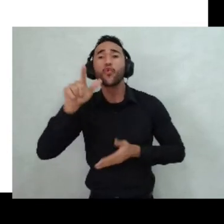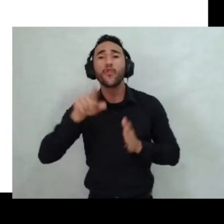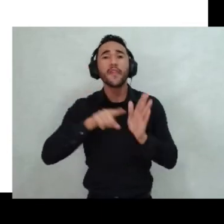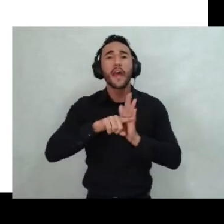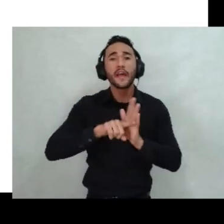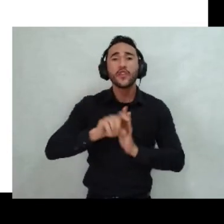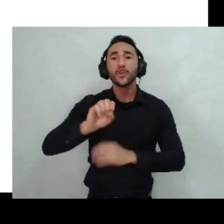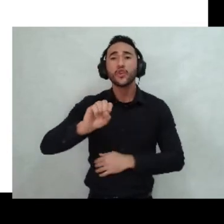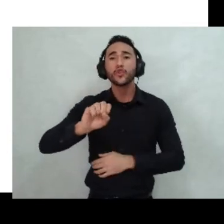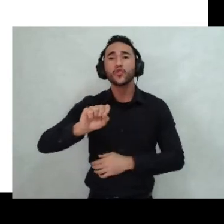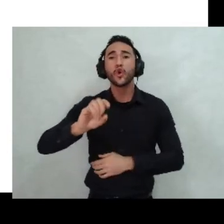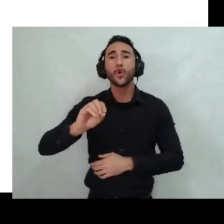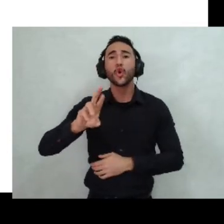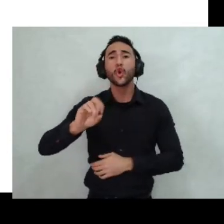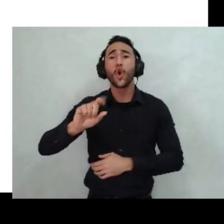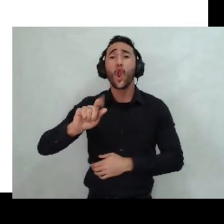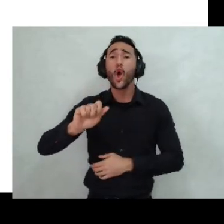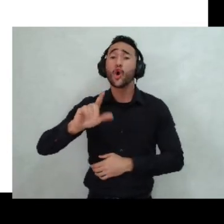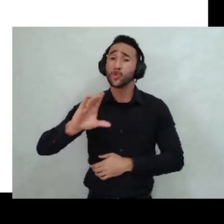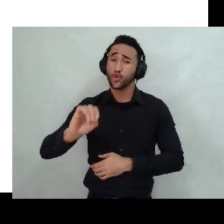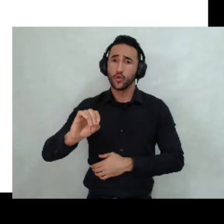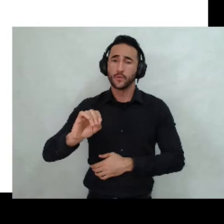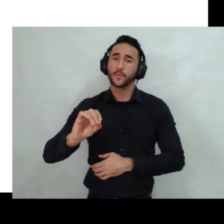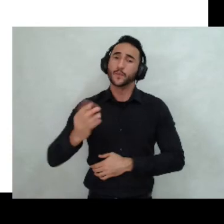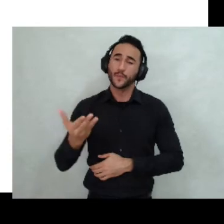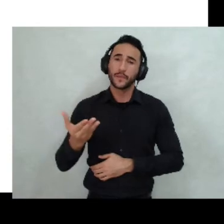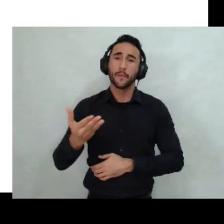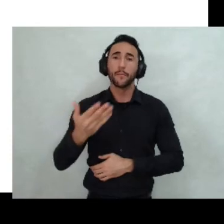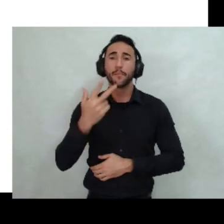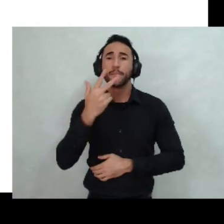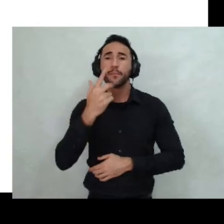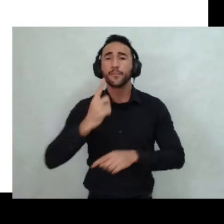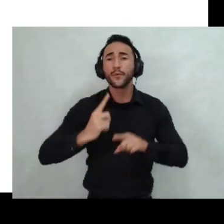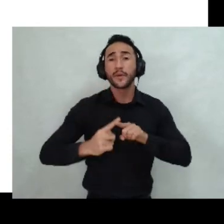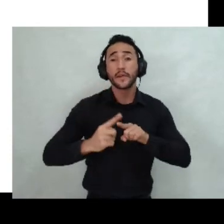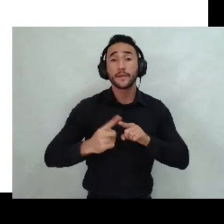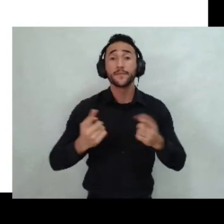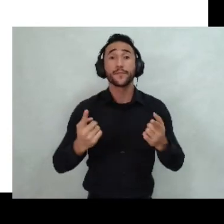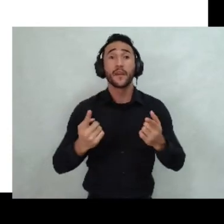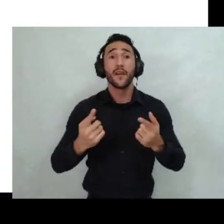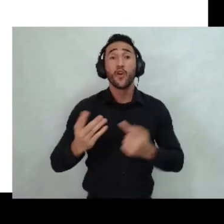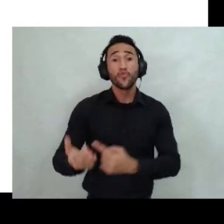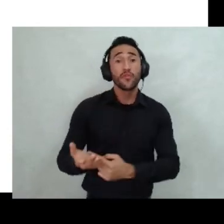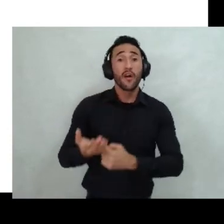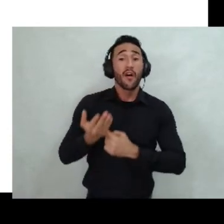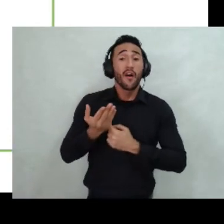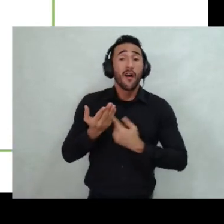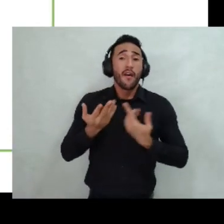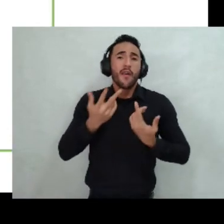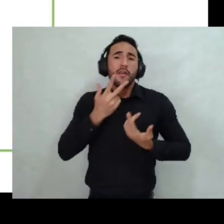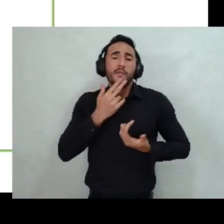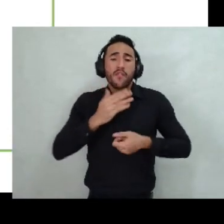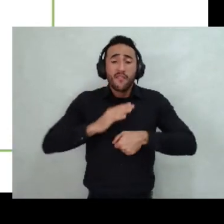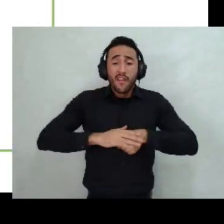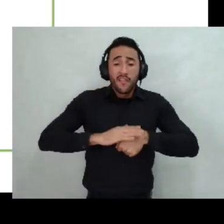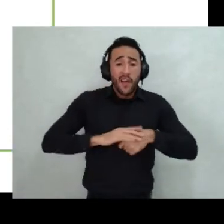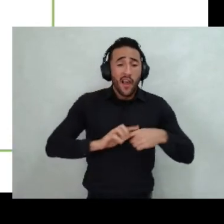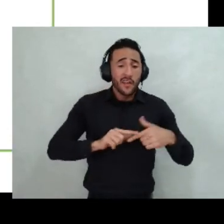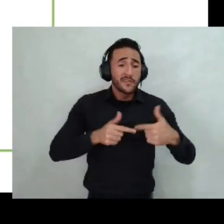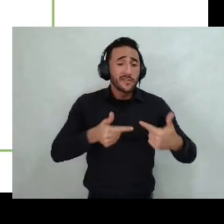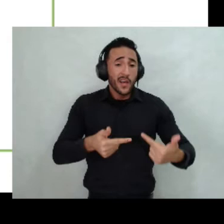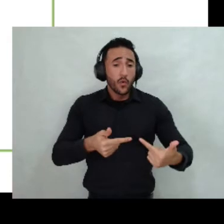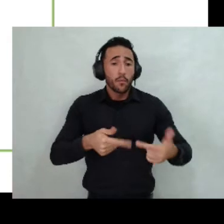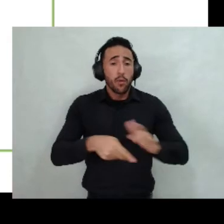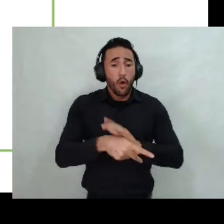um desenvolvimento de estudos transversais, ainda que eles possam também nos ajudar na execução de ações de vigilância